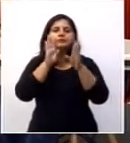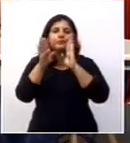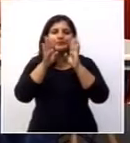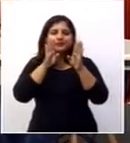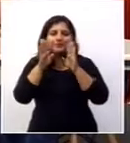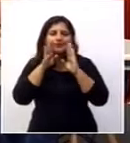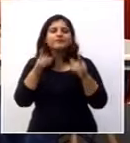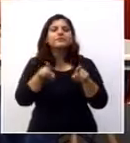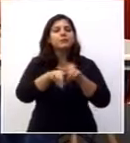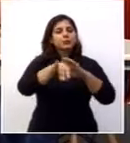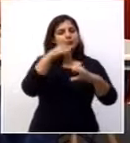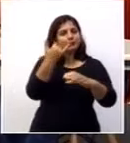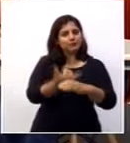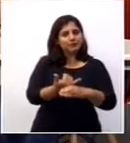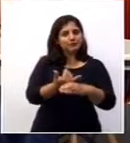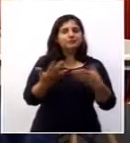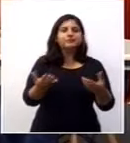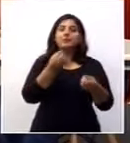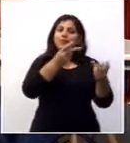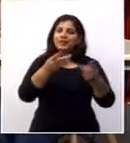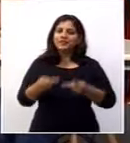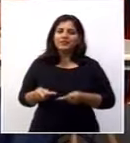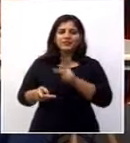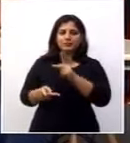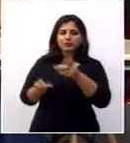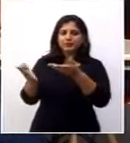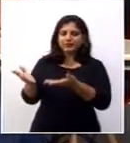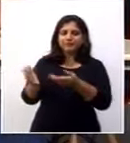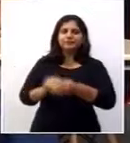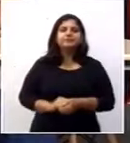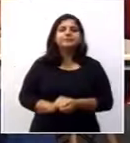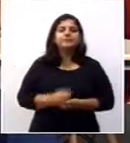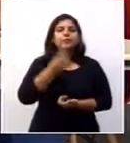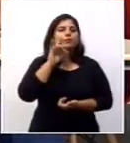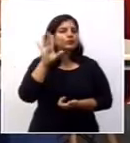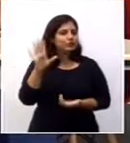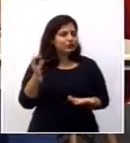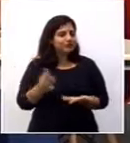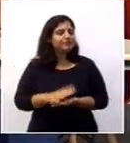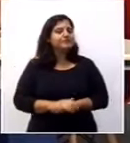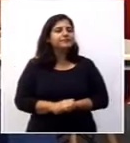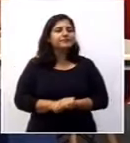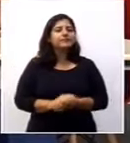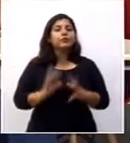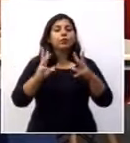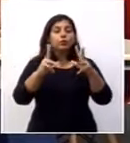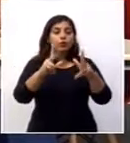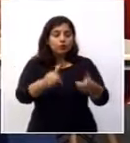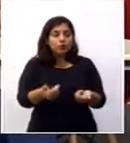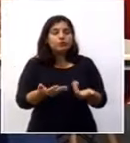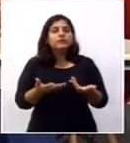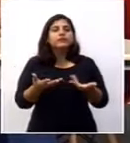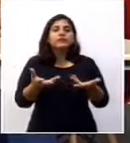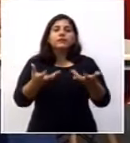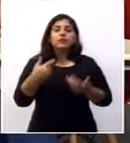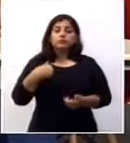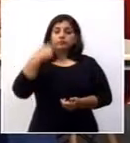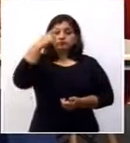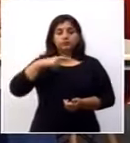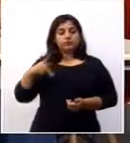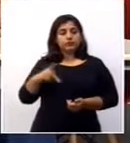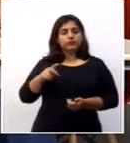Facebook e pelo YouTube. Bem-vinda, professora. Bom Obrigada. dia. Bom dia a todos, né? Eu sou a